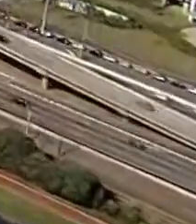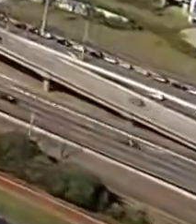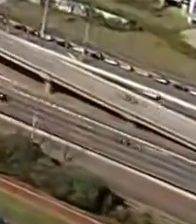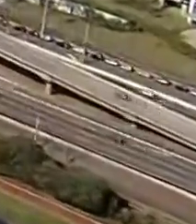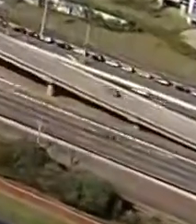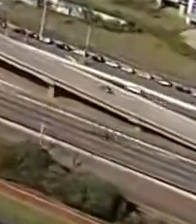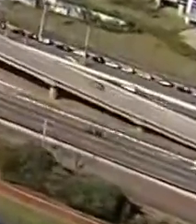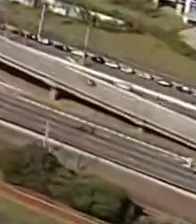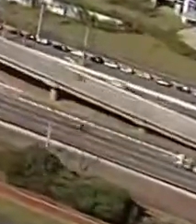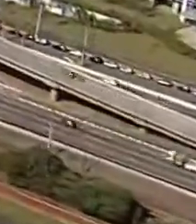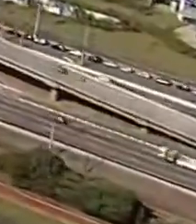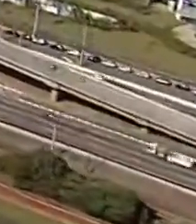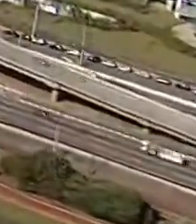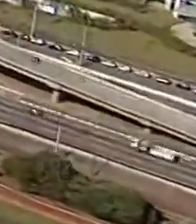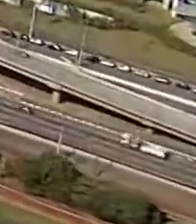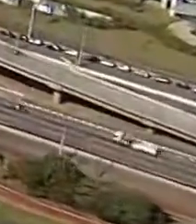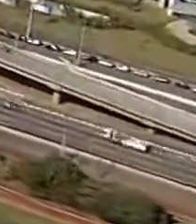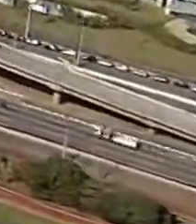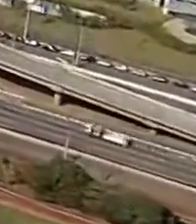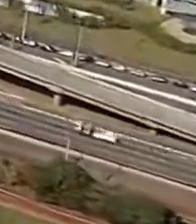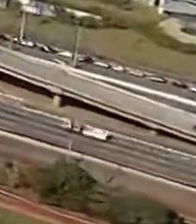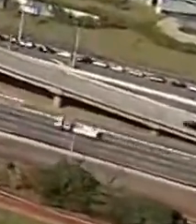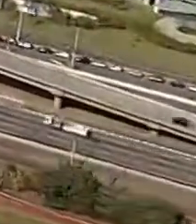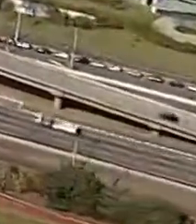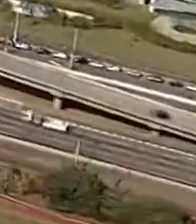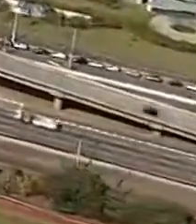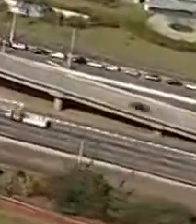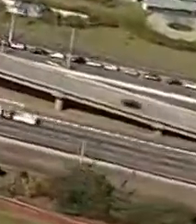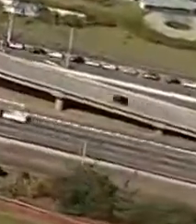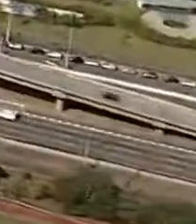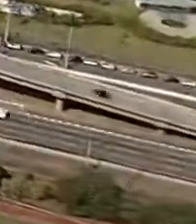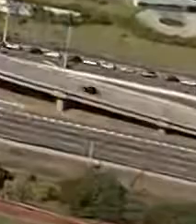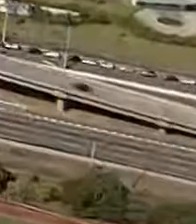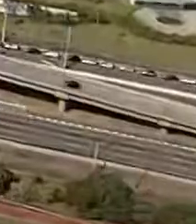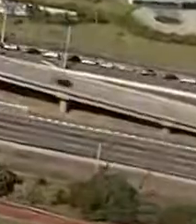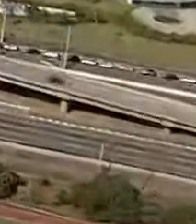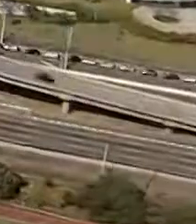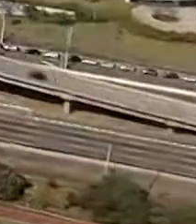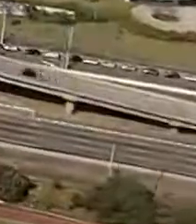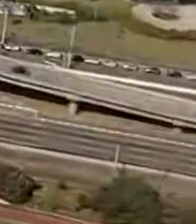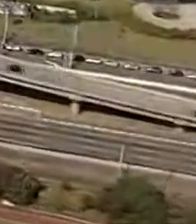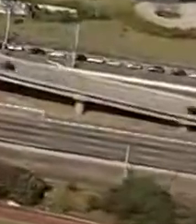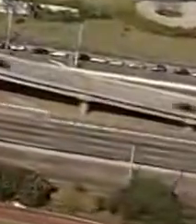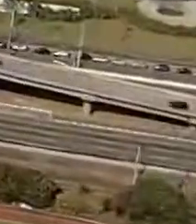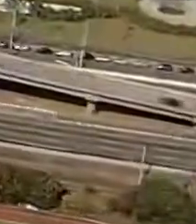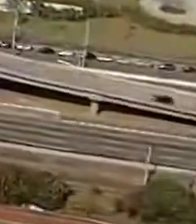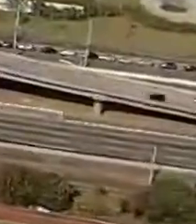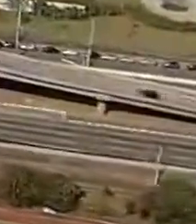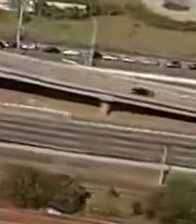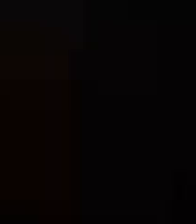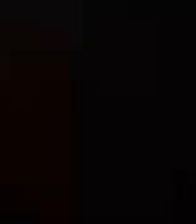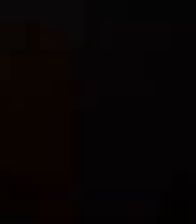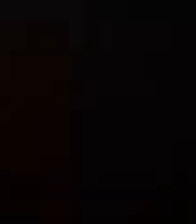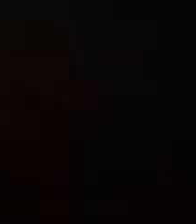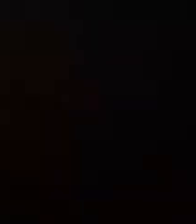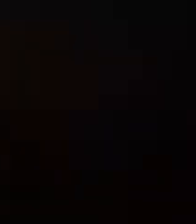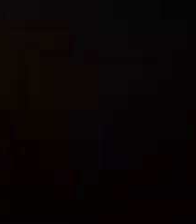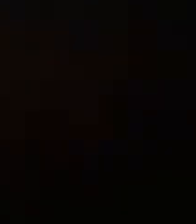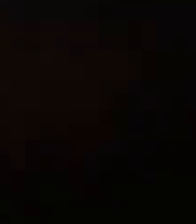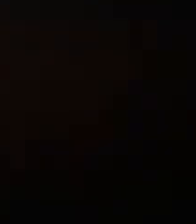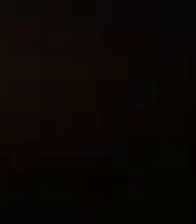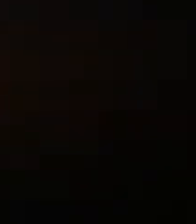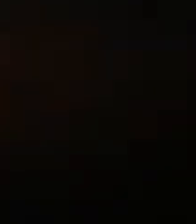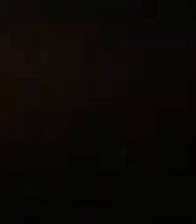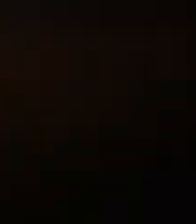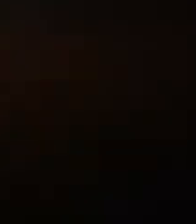Superior nessa igualdade, conseguimos conquistar com braço forte em